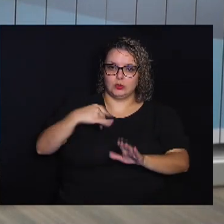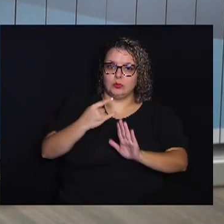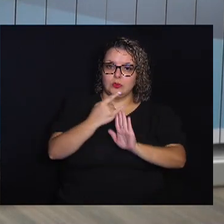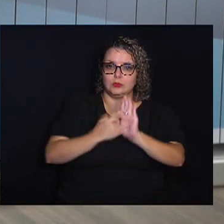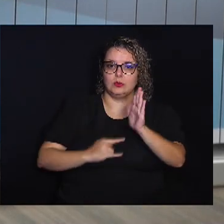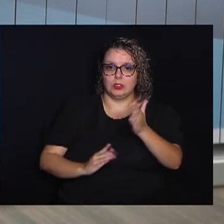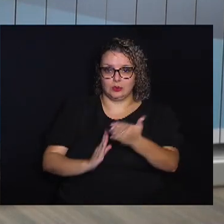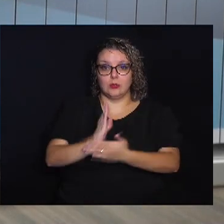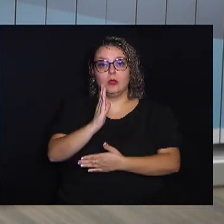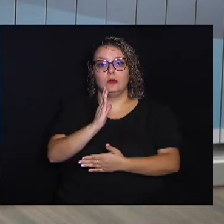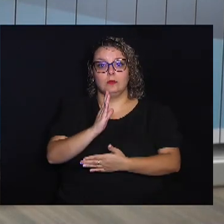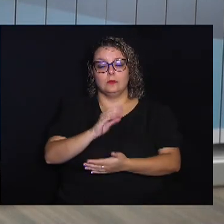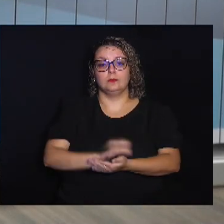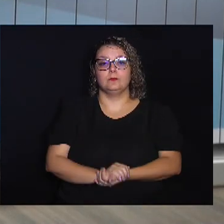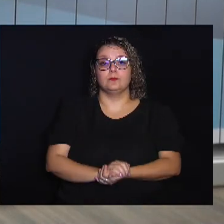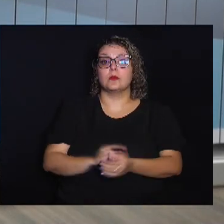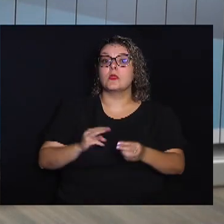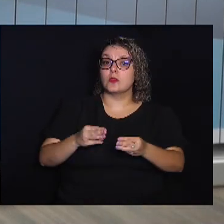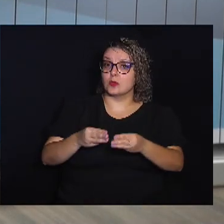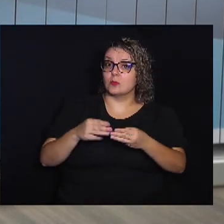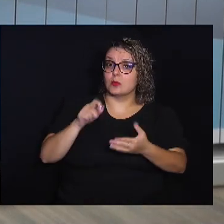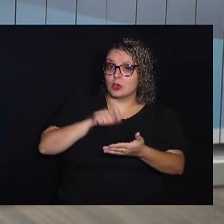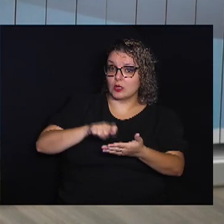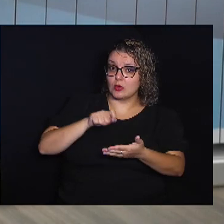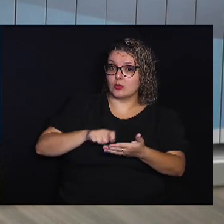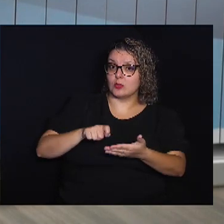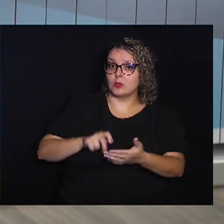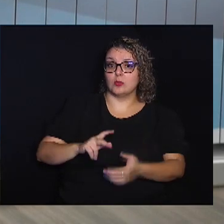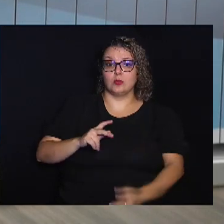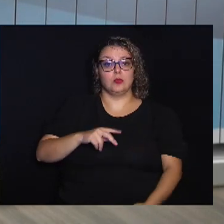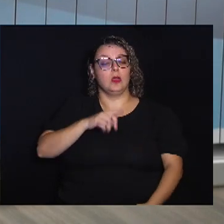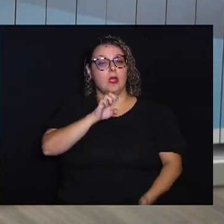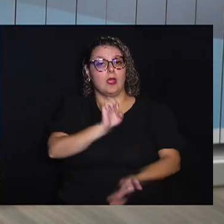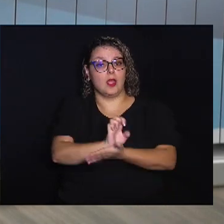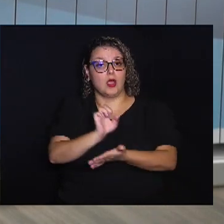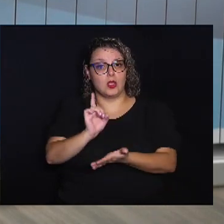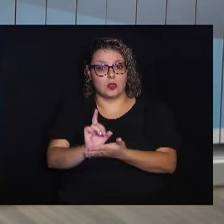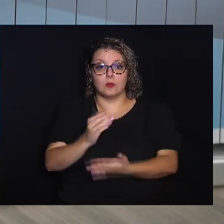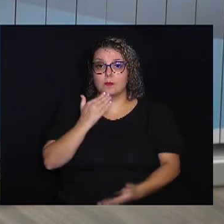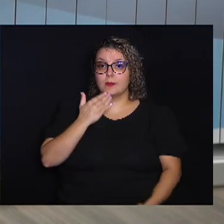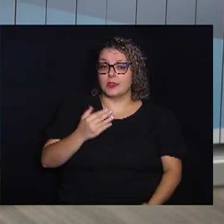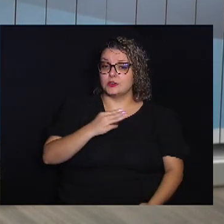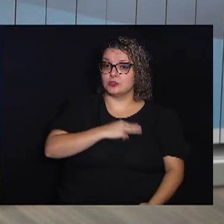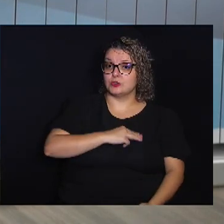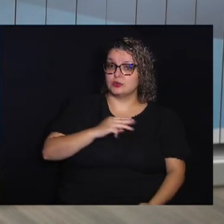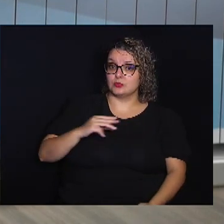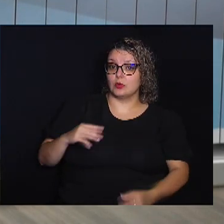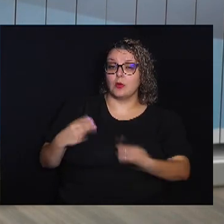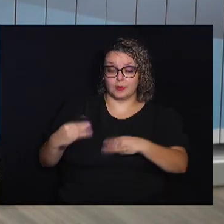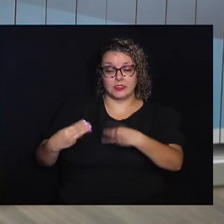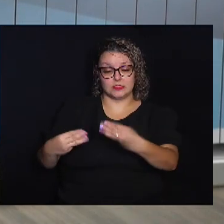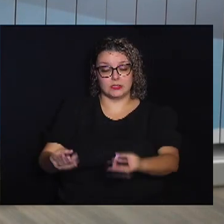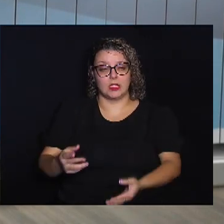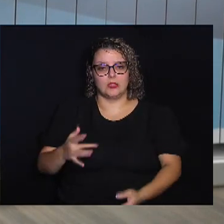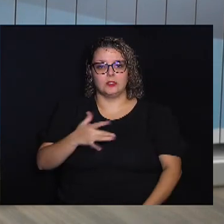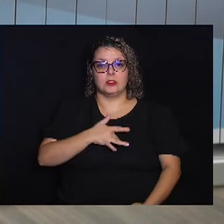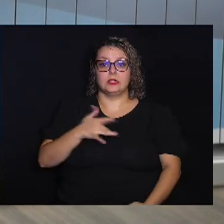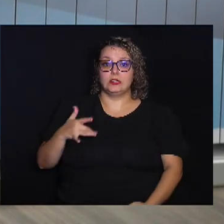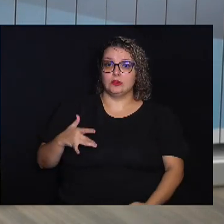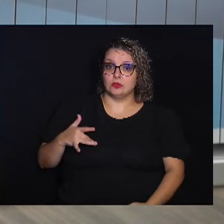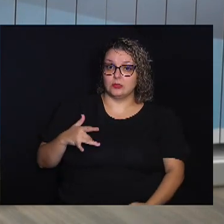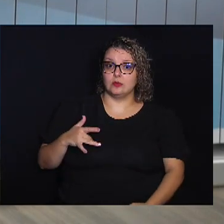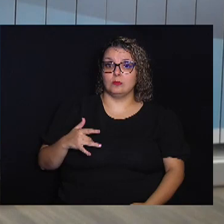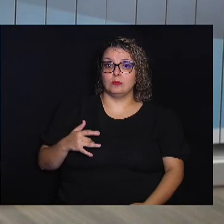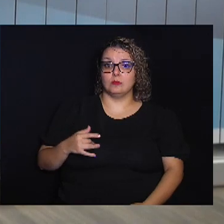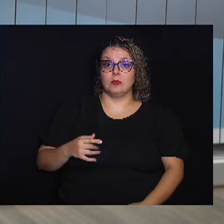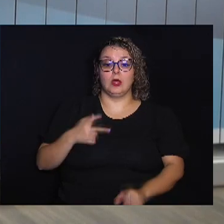é aprovado. E uma moção de autoria do vereador Edson Ribeiro apela ao Ministério da Saúde justamente para o envio